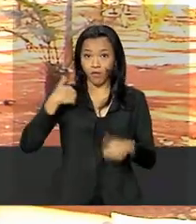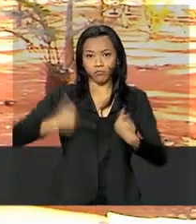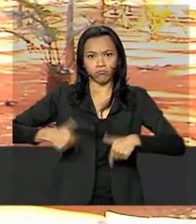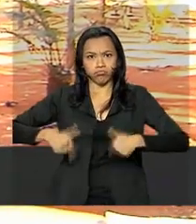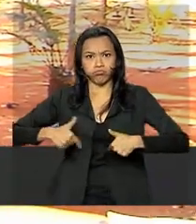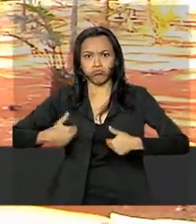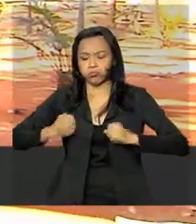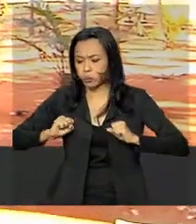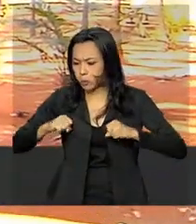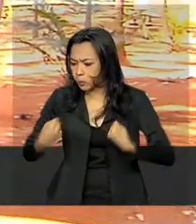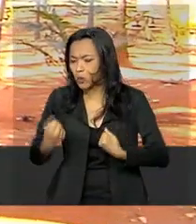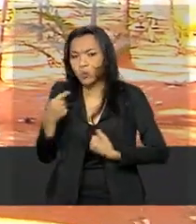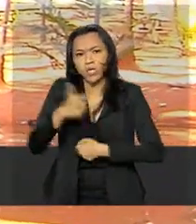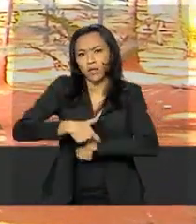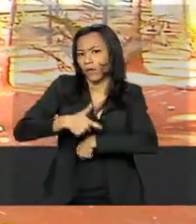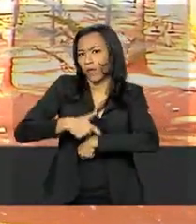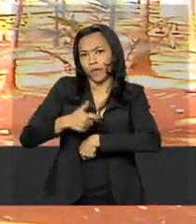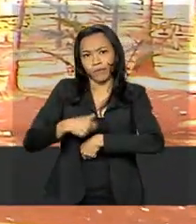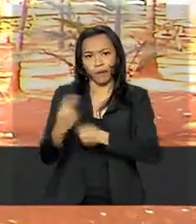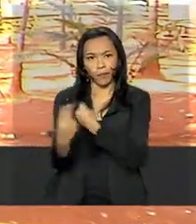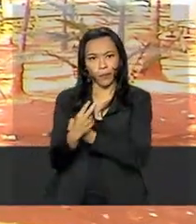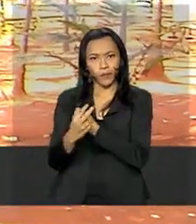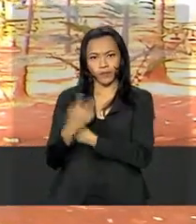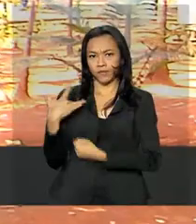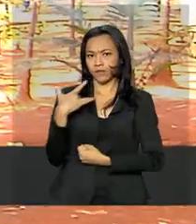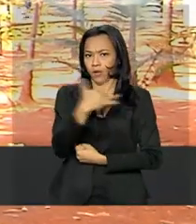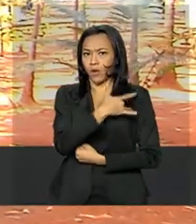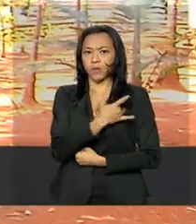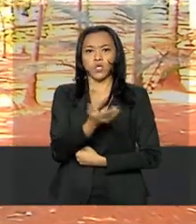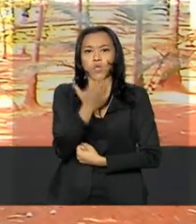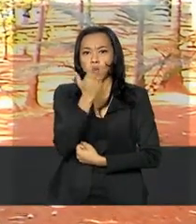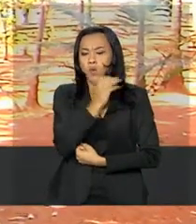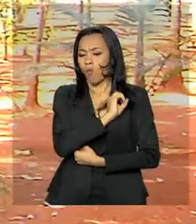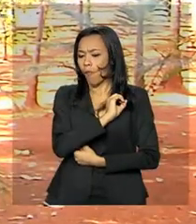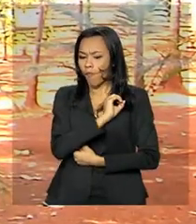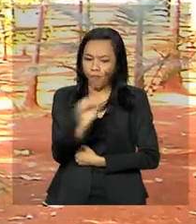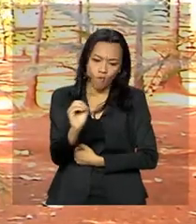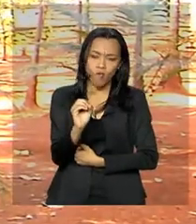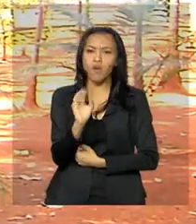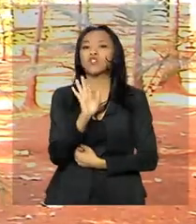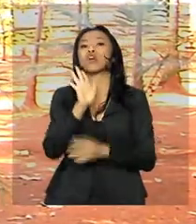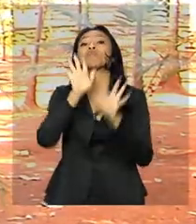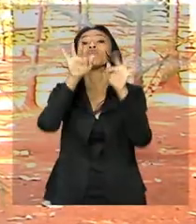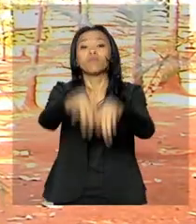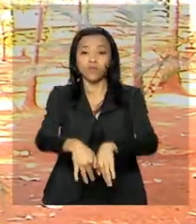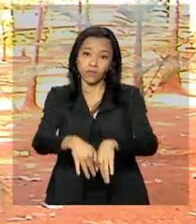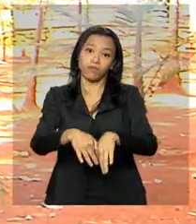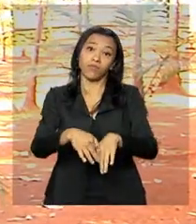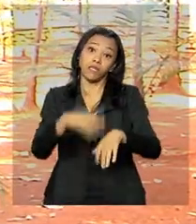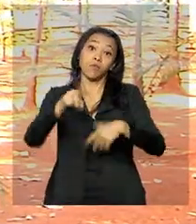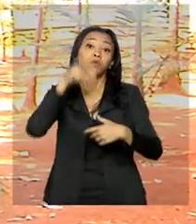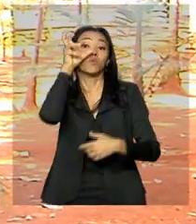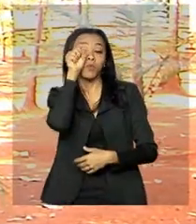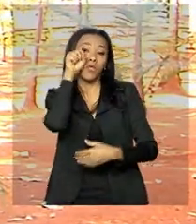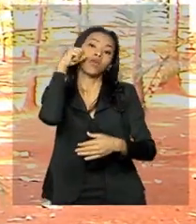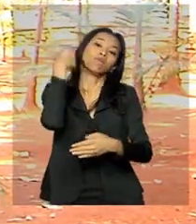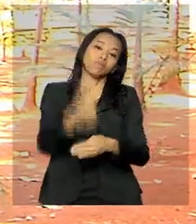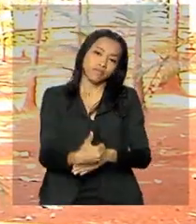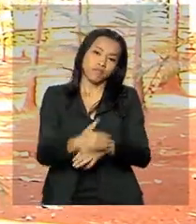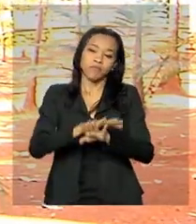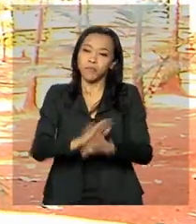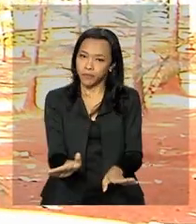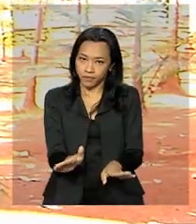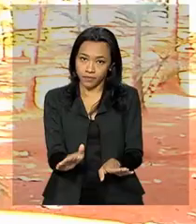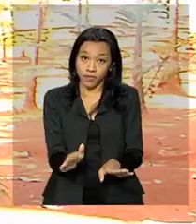muito e eu não tinha tempo para me cuidar. E eu ficava o dia todo sem alimentar, me alimentava no final do dia e deitava, né, para